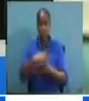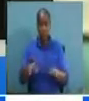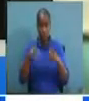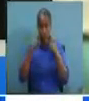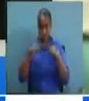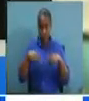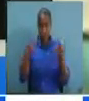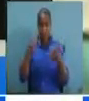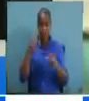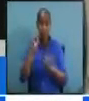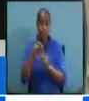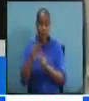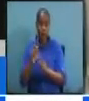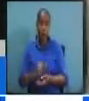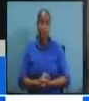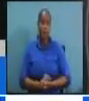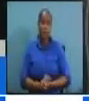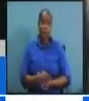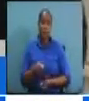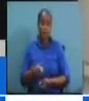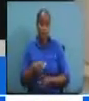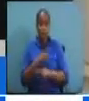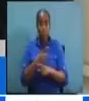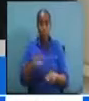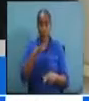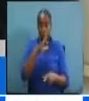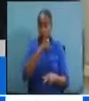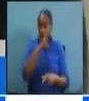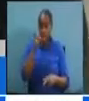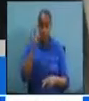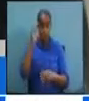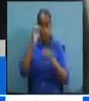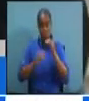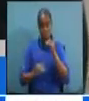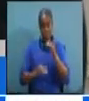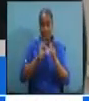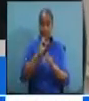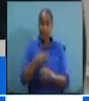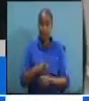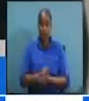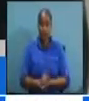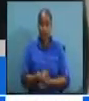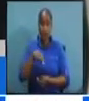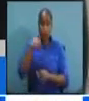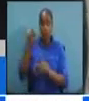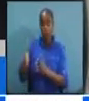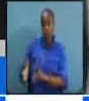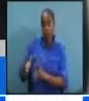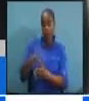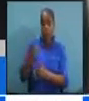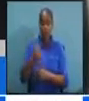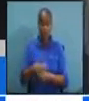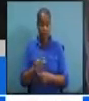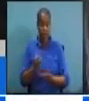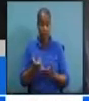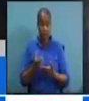setor público e especifica. Isto porque, no final, há um comprometimento da redução da dívida. Por outro lado,